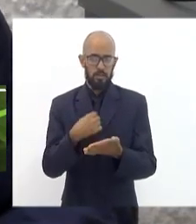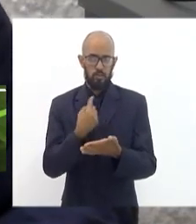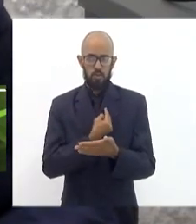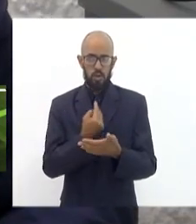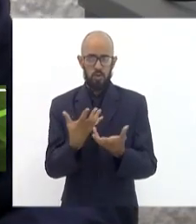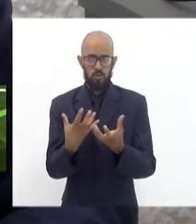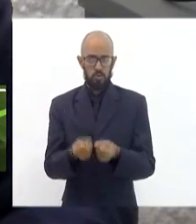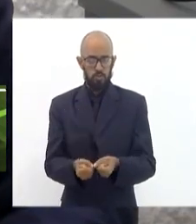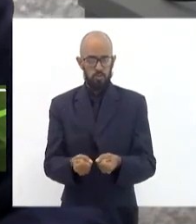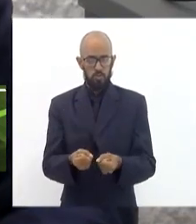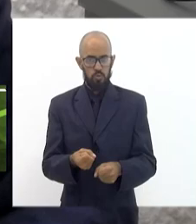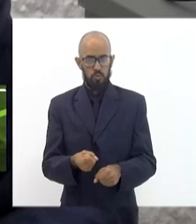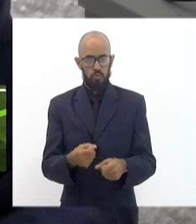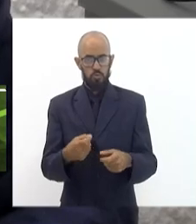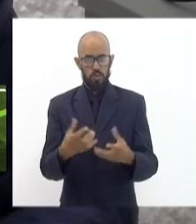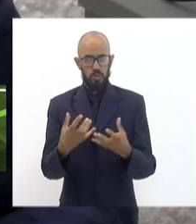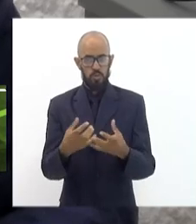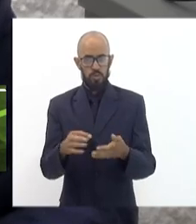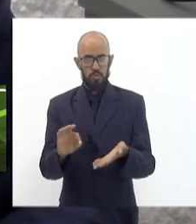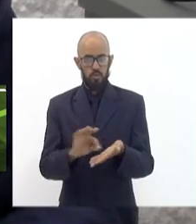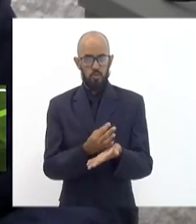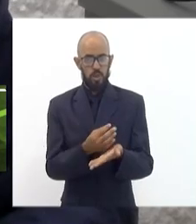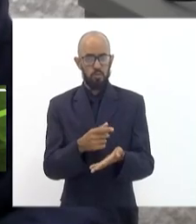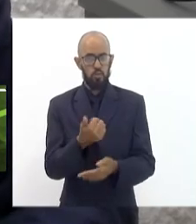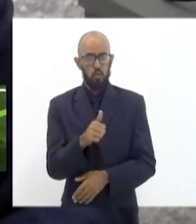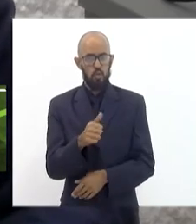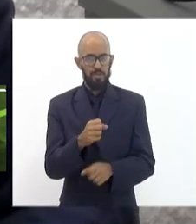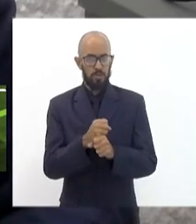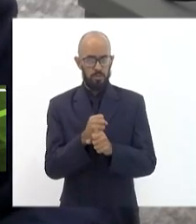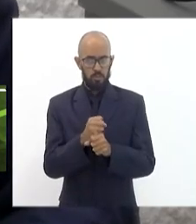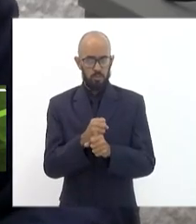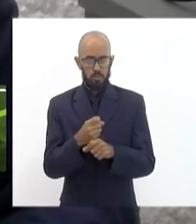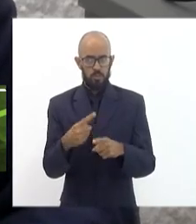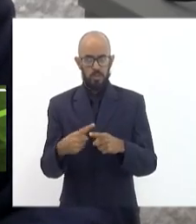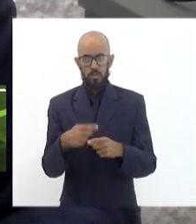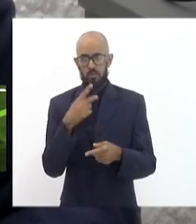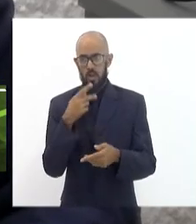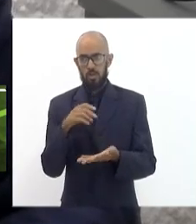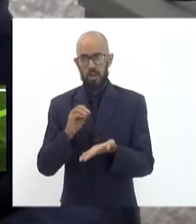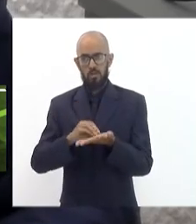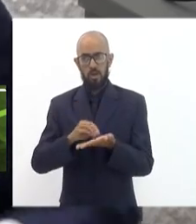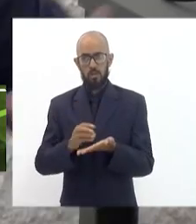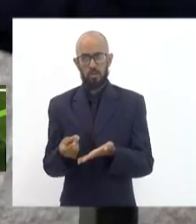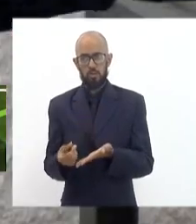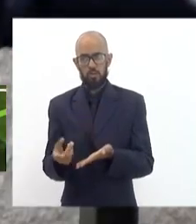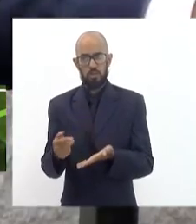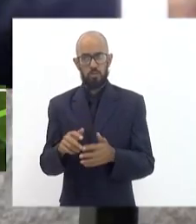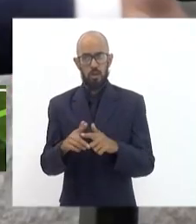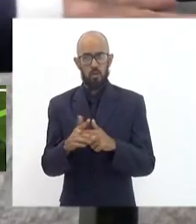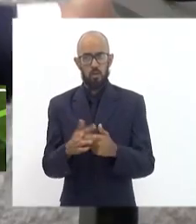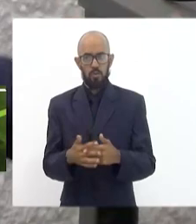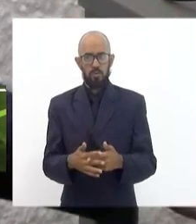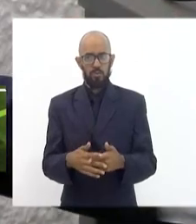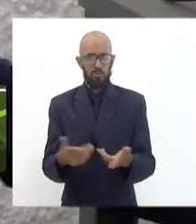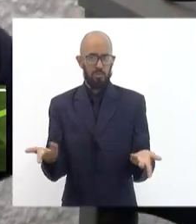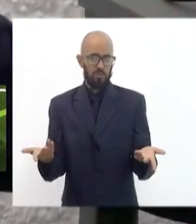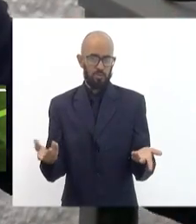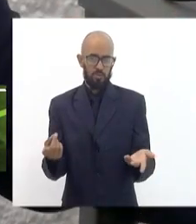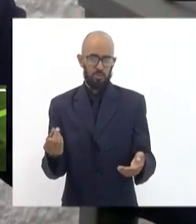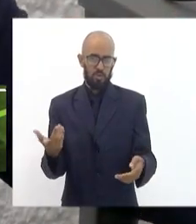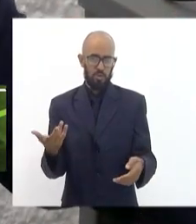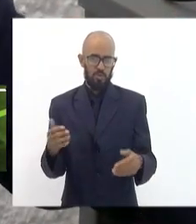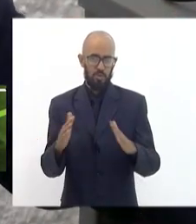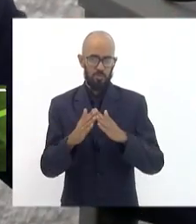colocamos à disposição para assumir isso convênio que o segundo problema dele é a falta de dinheiro para corrigir 10 é que vai fazer em plástico com o